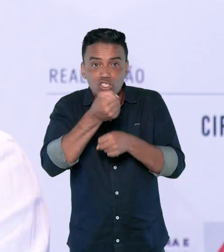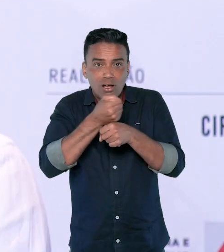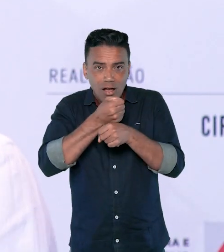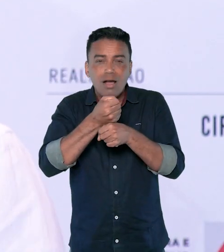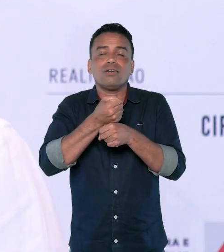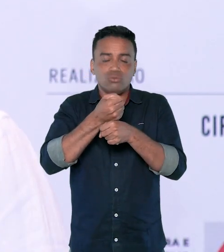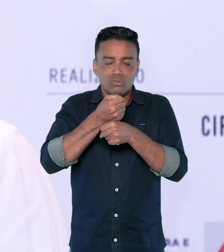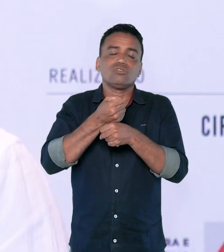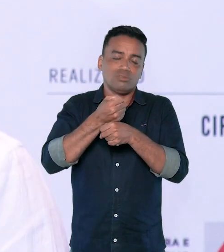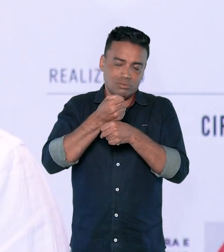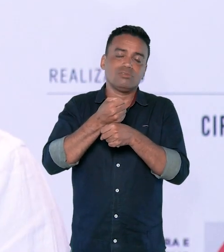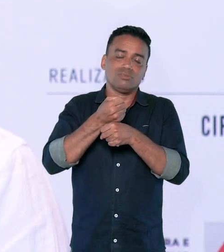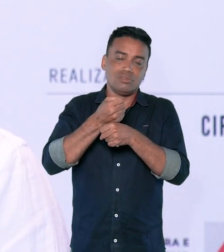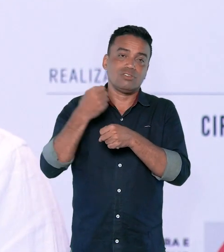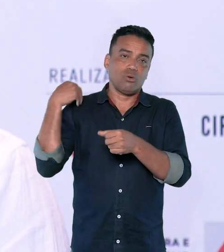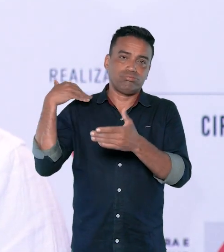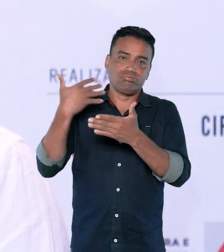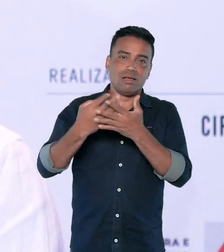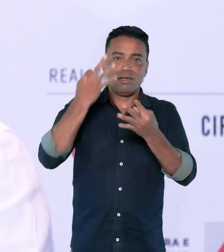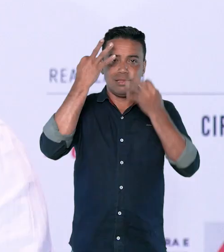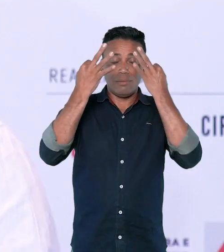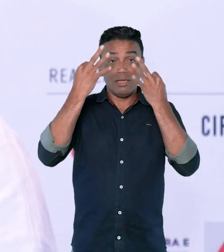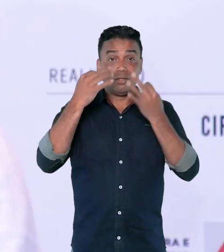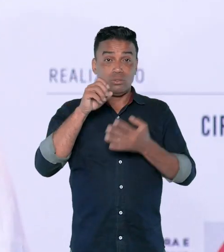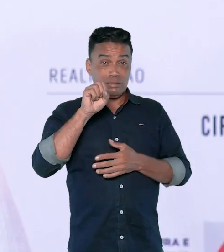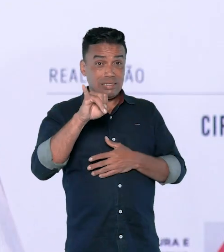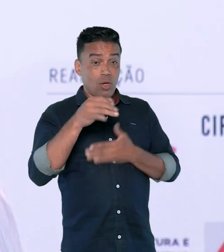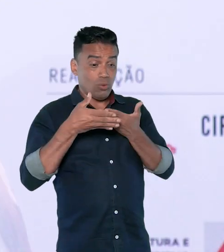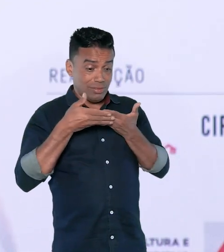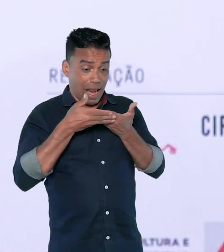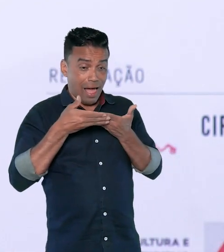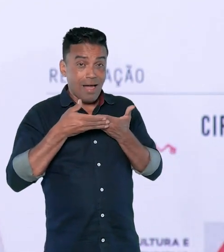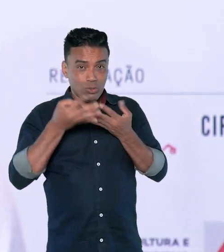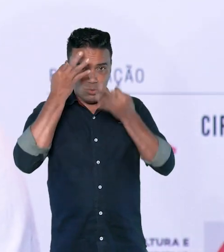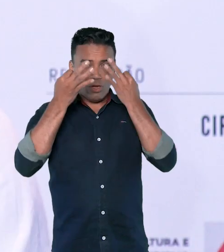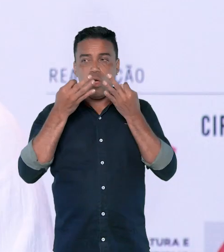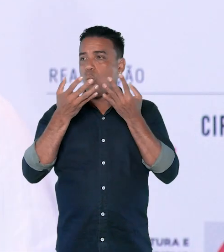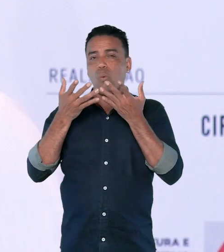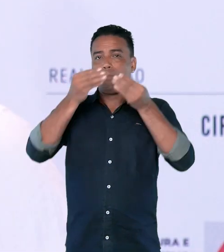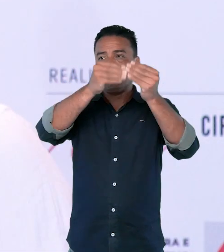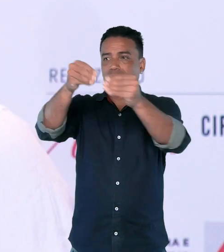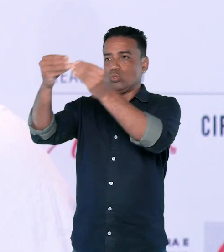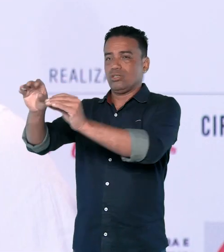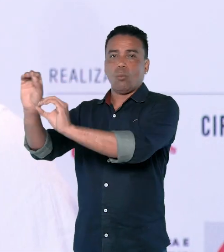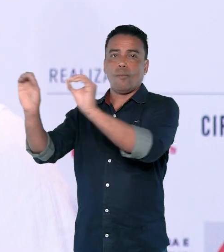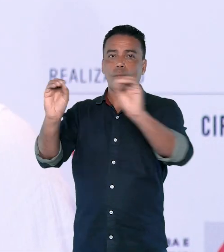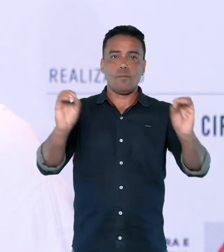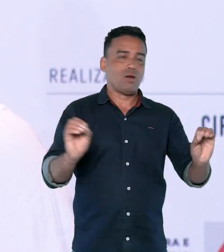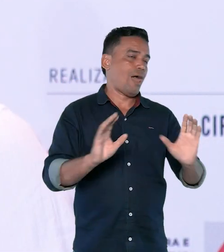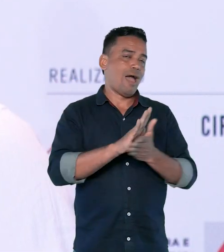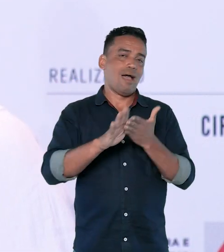Recomendo, inclusive. Né? Quem se trata não incomoda os outros. Né? E